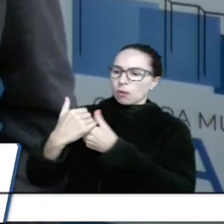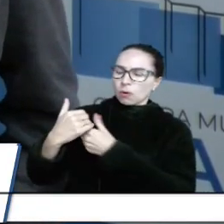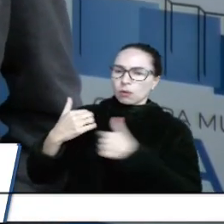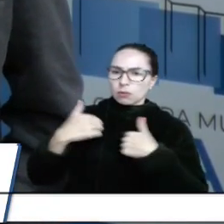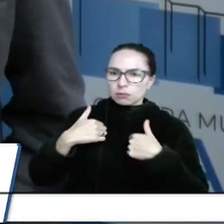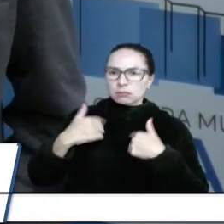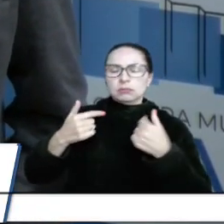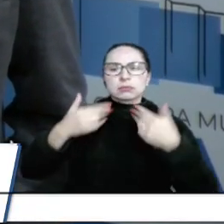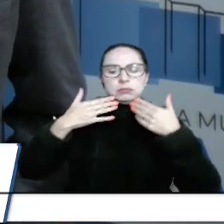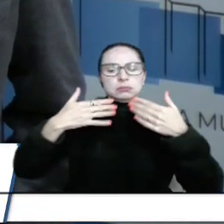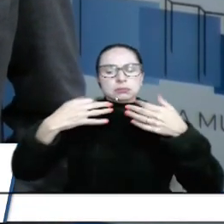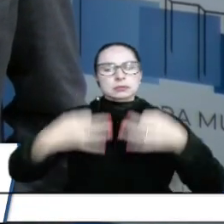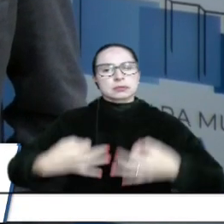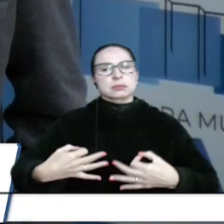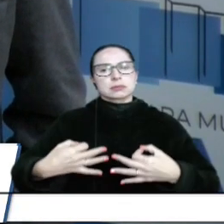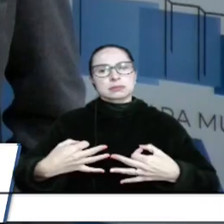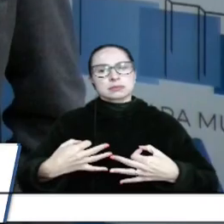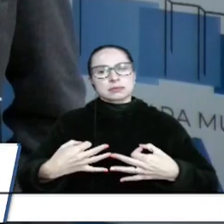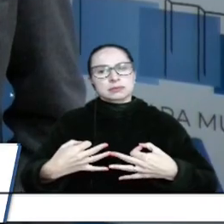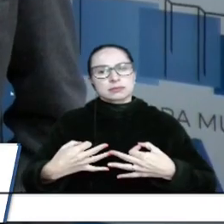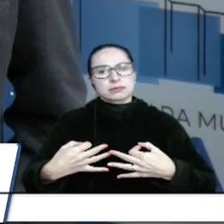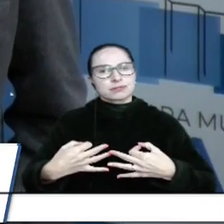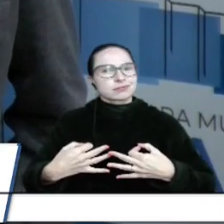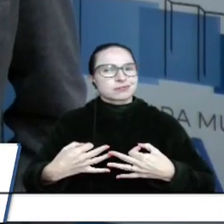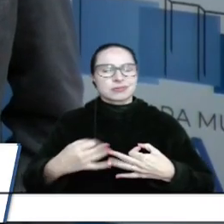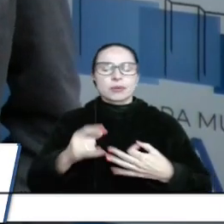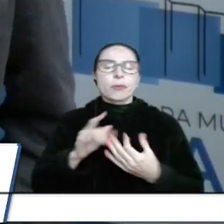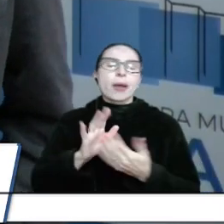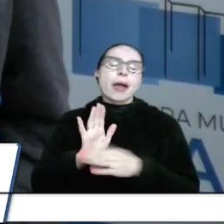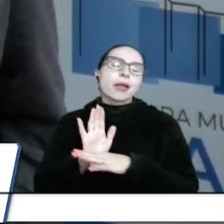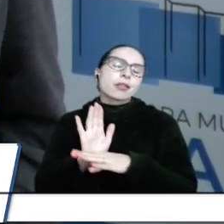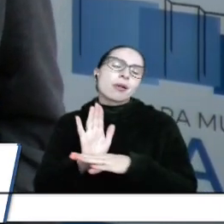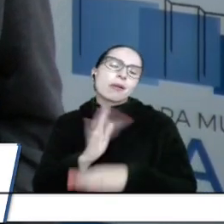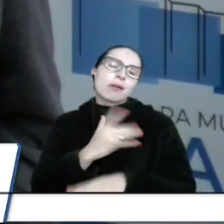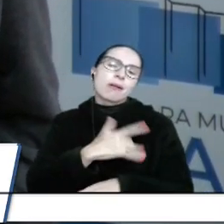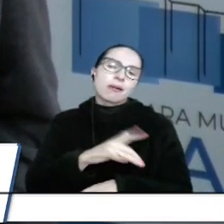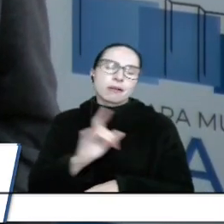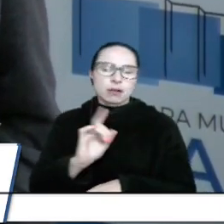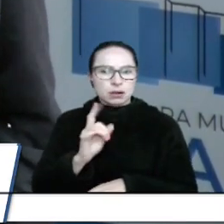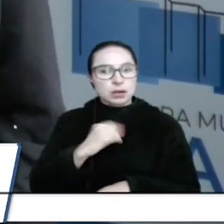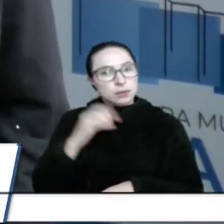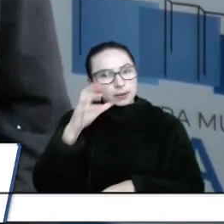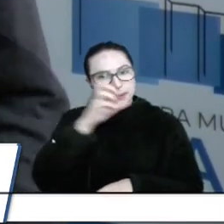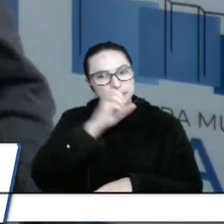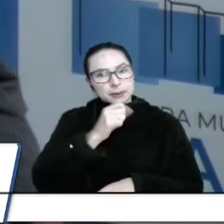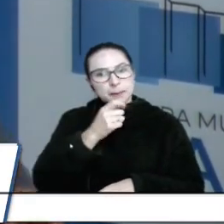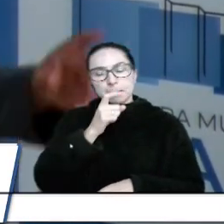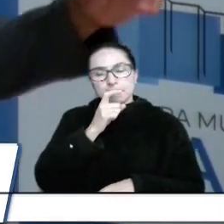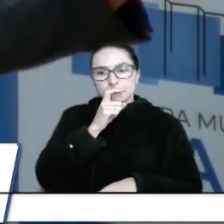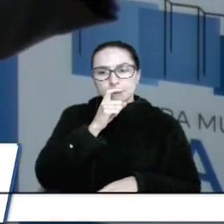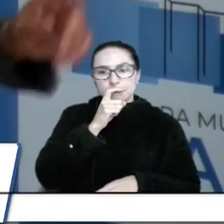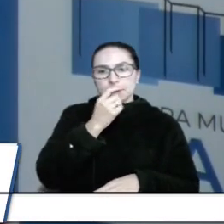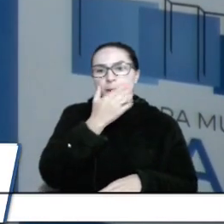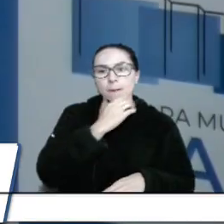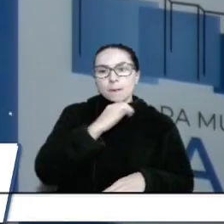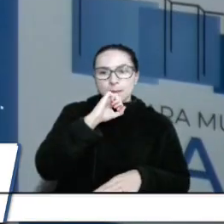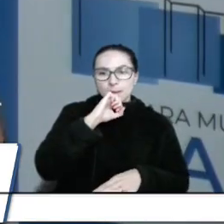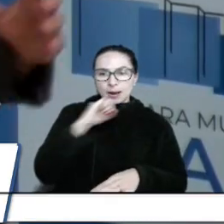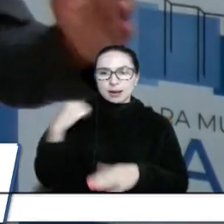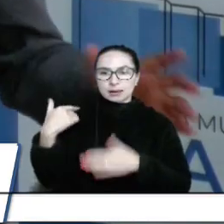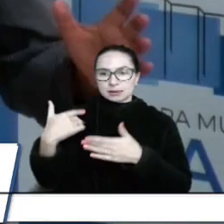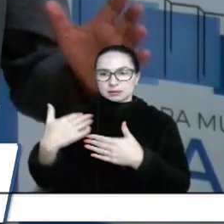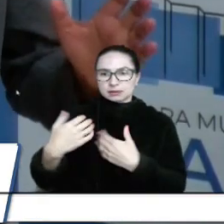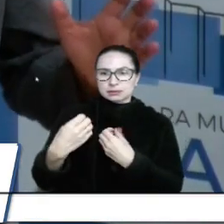ser honesto. Não é favor, não é nada, eu aprendi isso com meu pai. E às vezes quando a gente vê